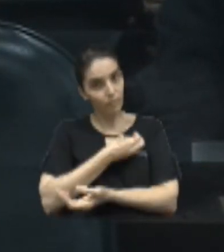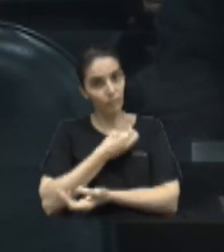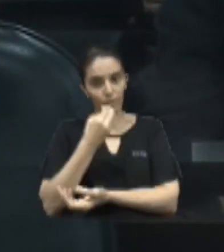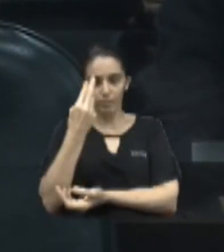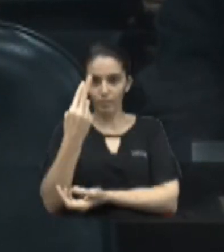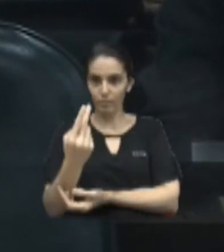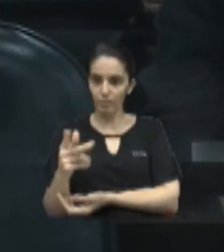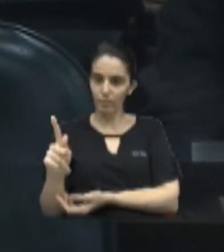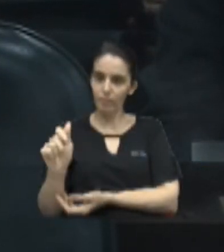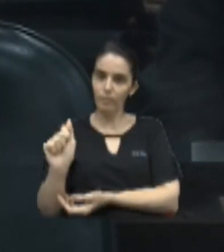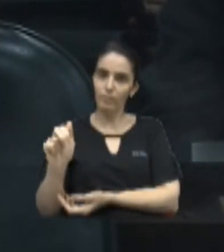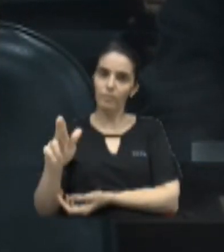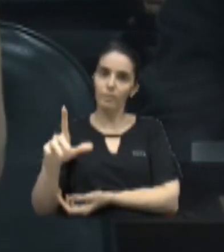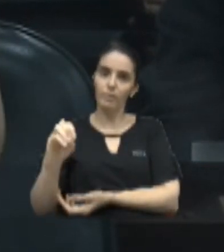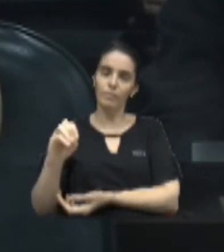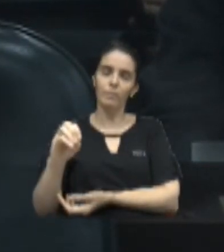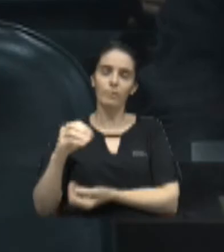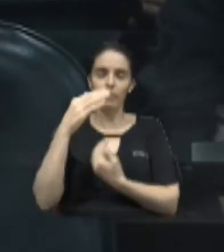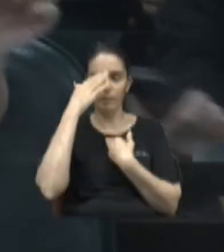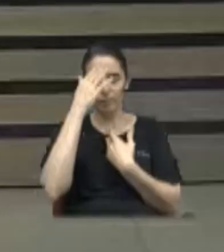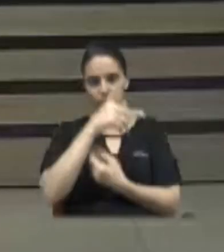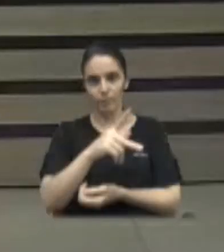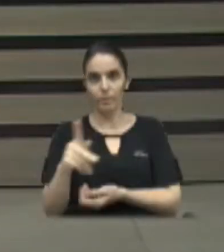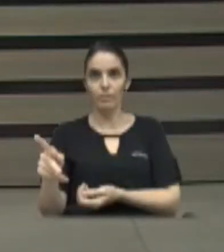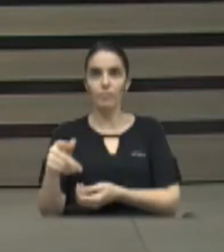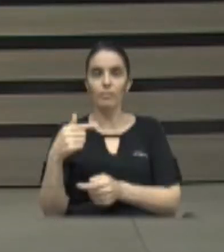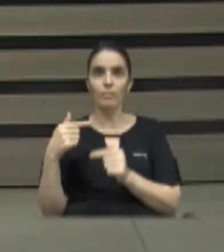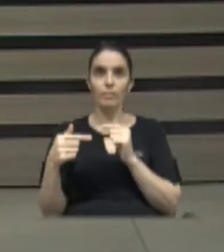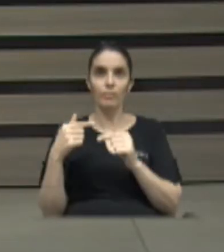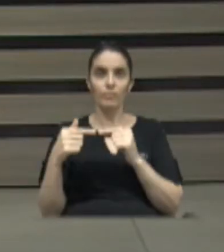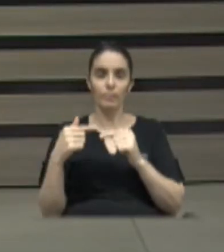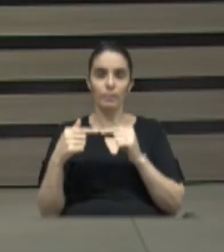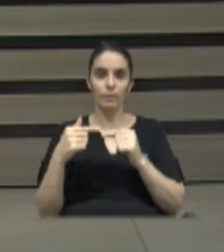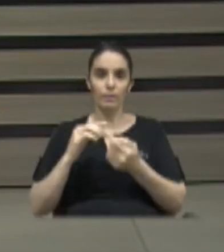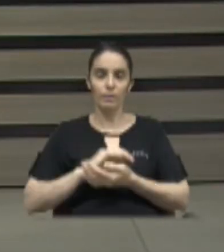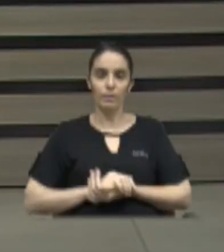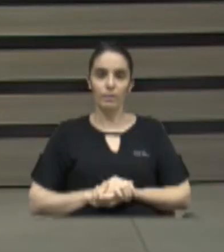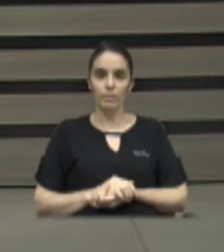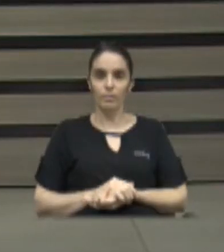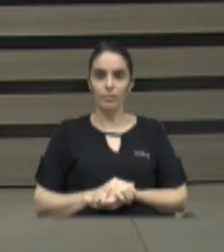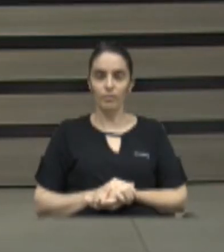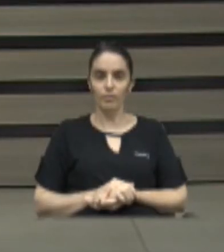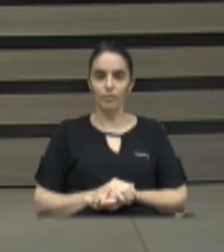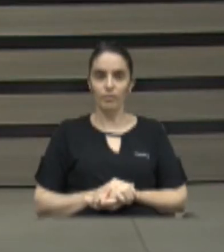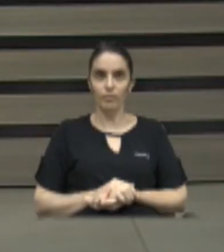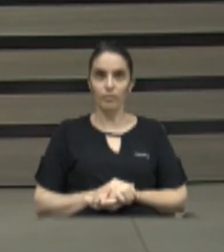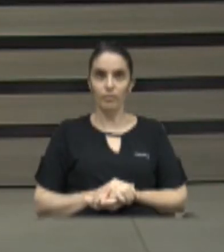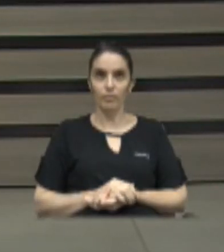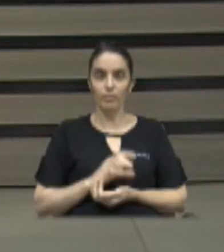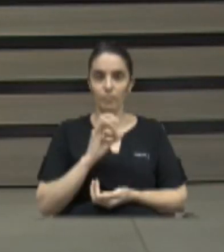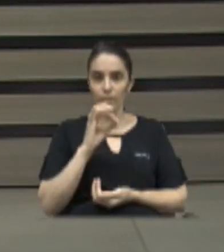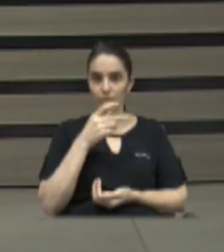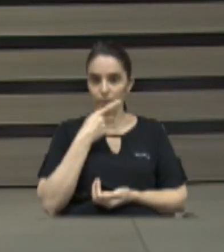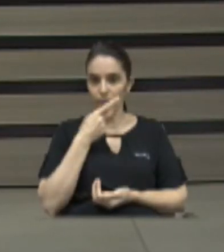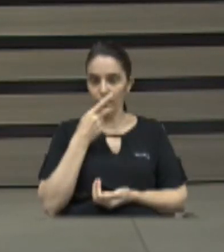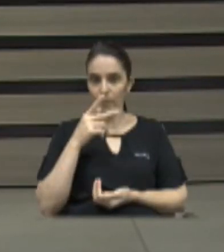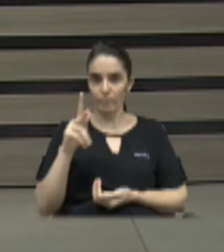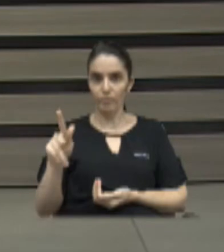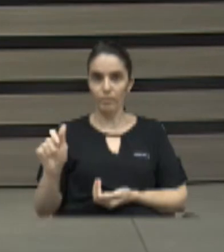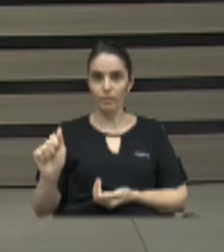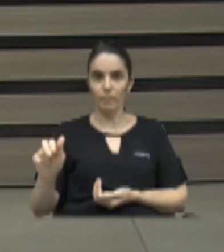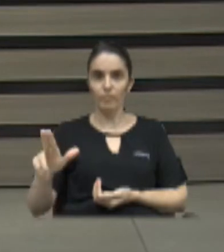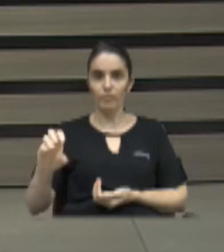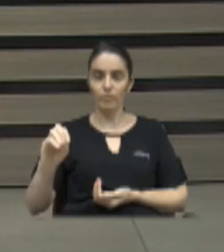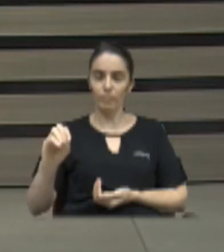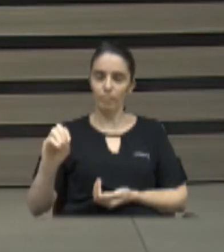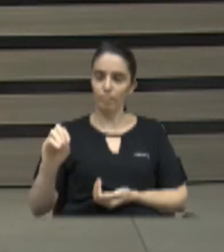Paulinho. Obrigada, presidente. Continue a discussão. Queria só dizer o seguinte, Paulinho era a figura ímpar,